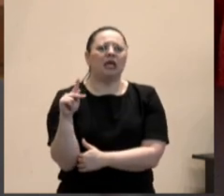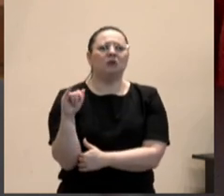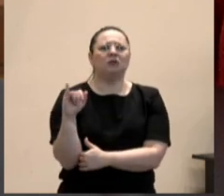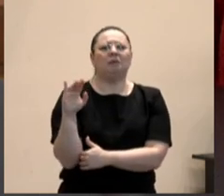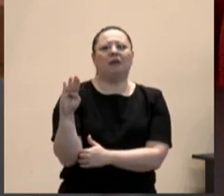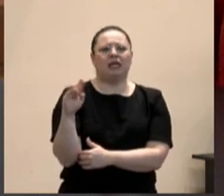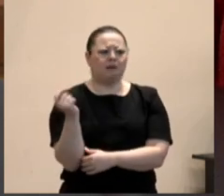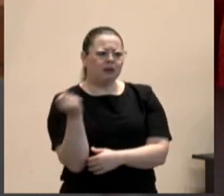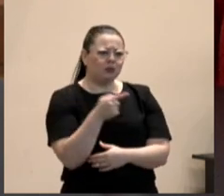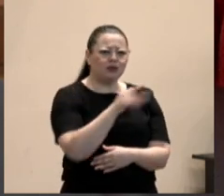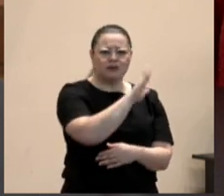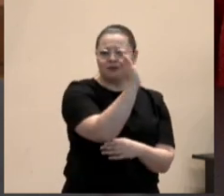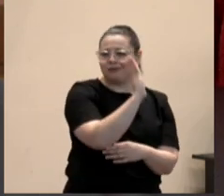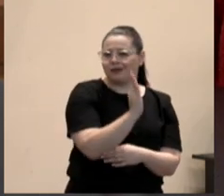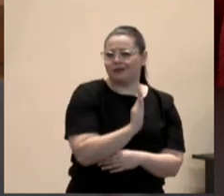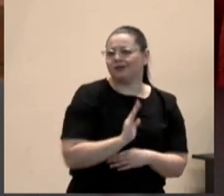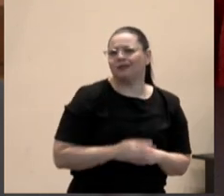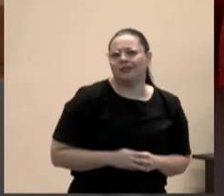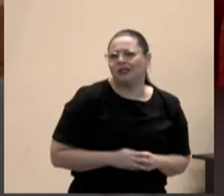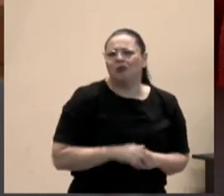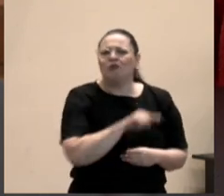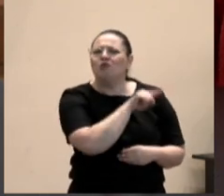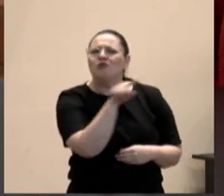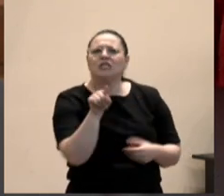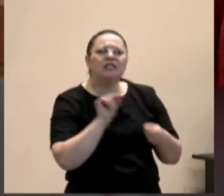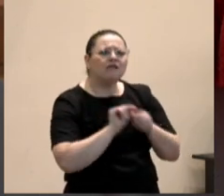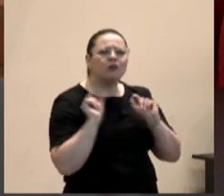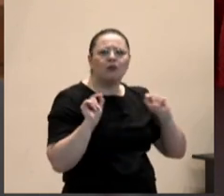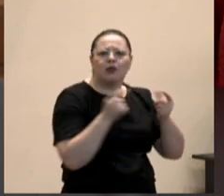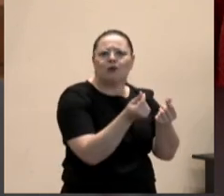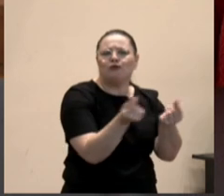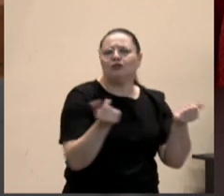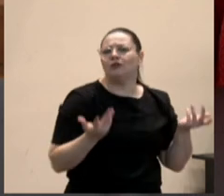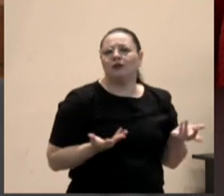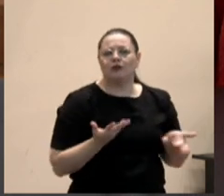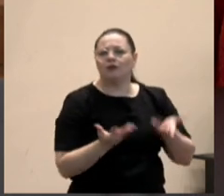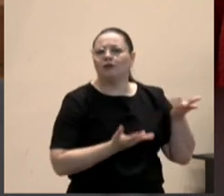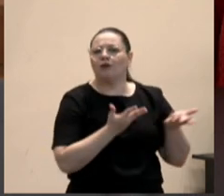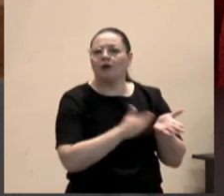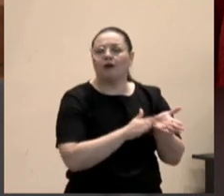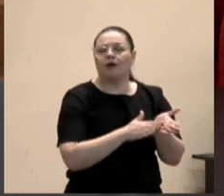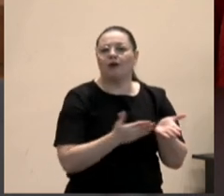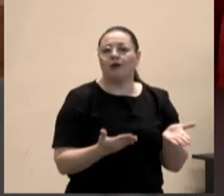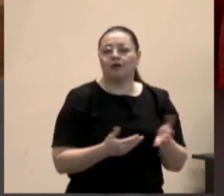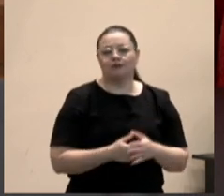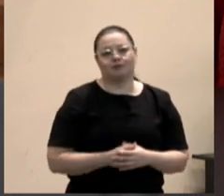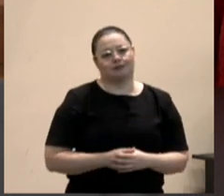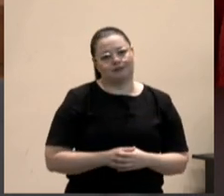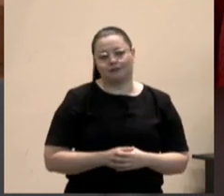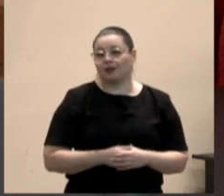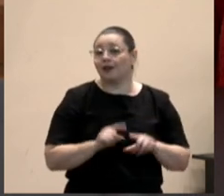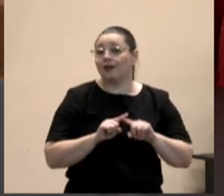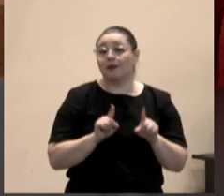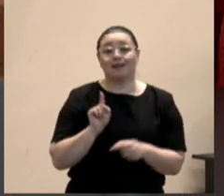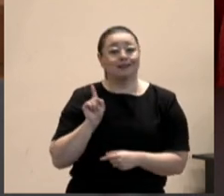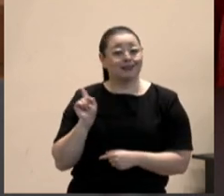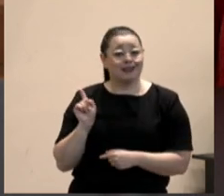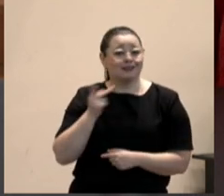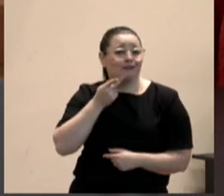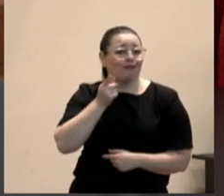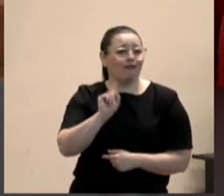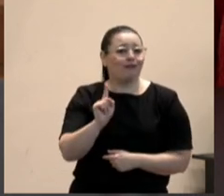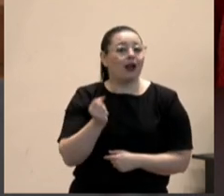Brasil investe em educação. O que, que vocês estão fazendo com tanto dinheiro? É que eles não falam quanto que é o